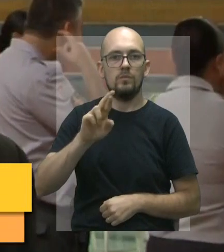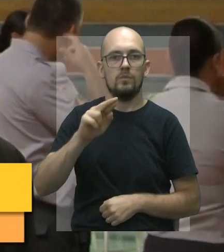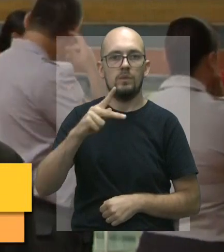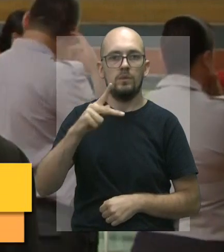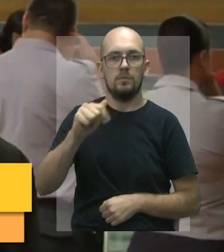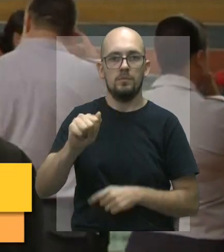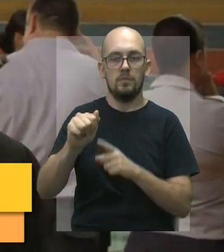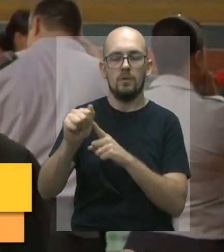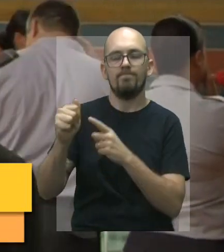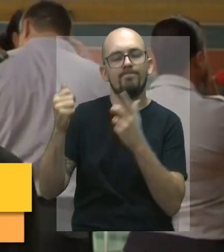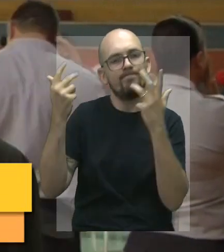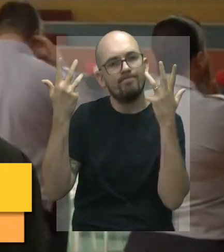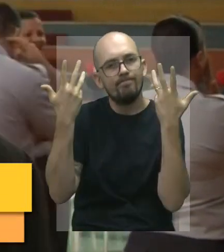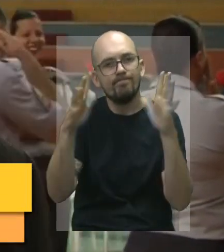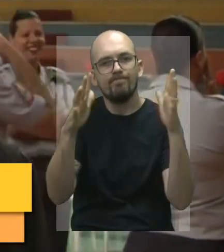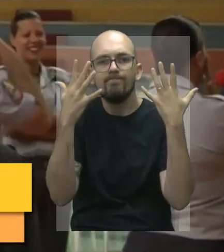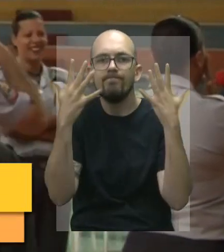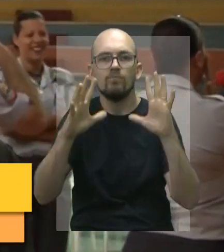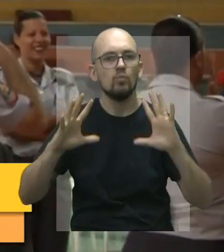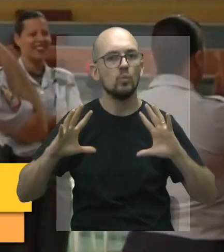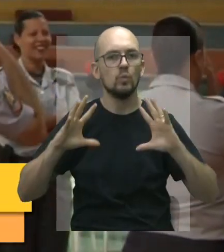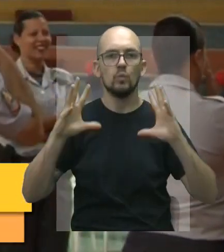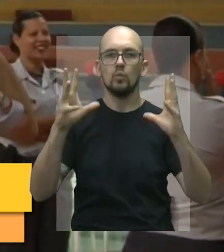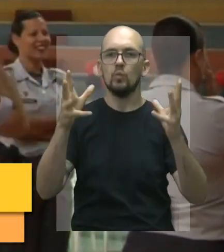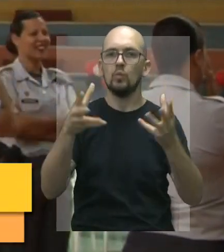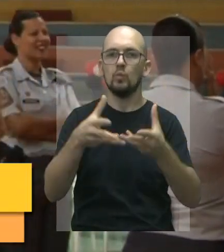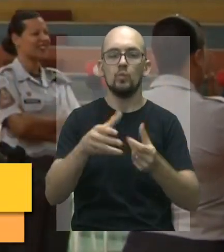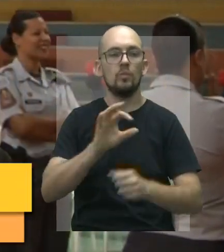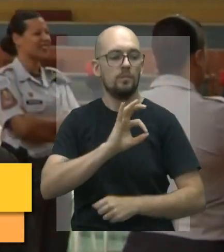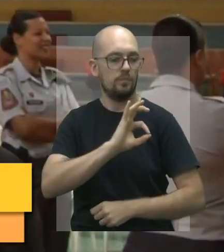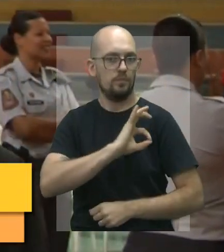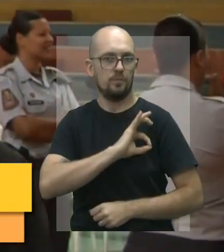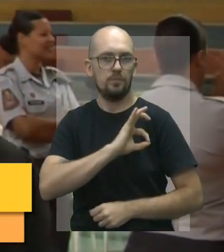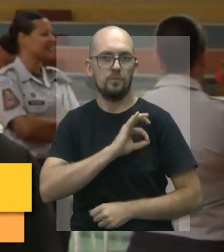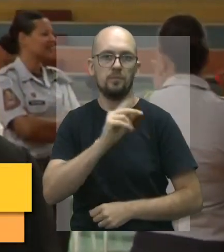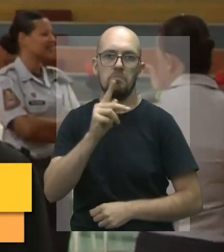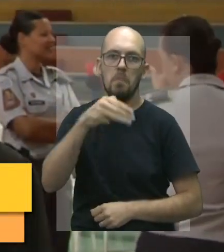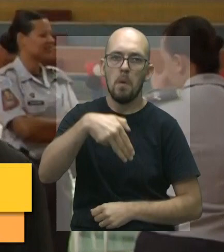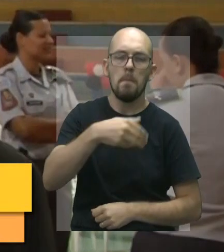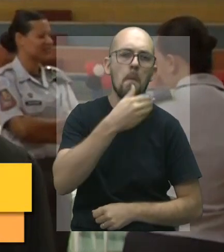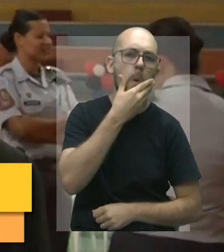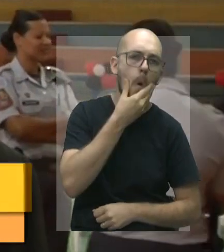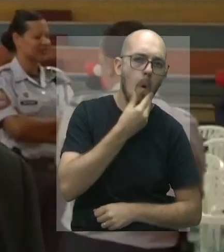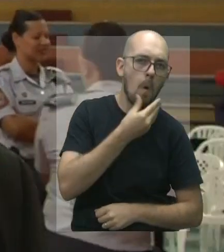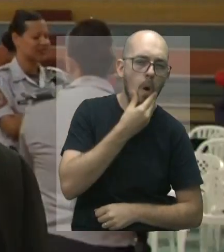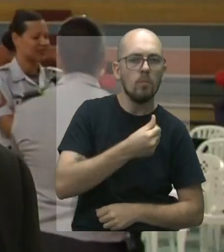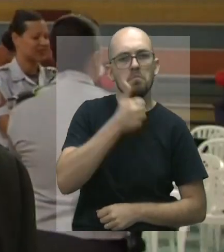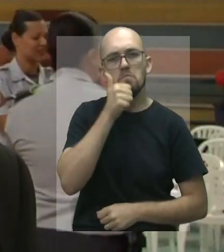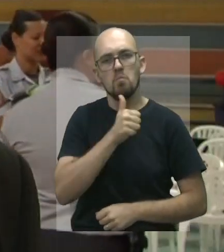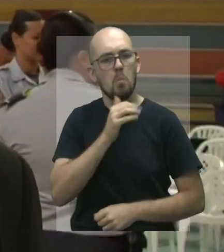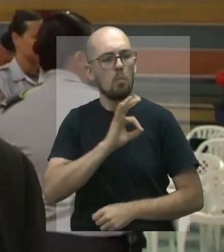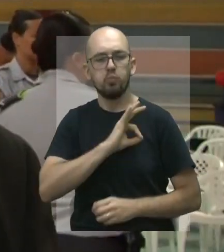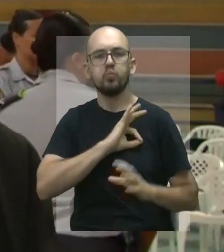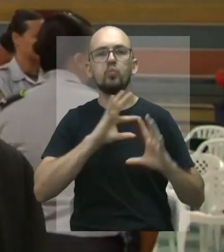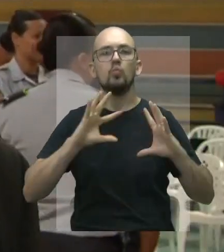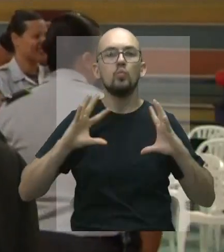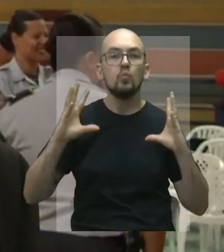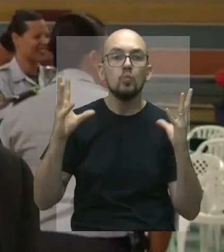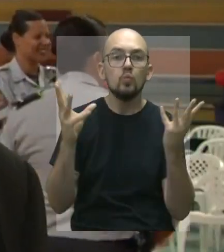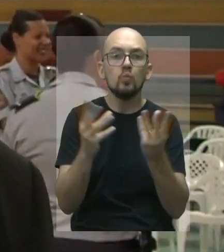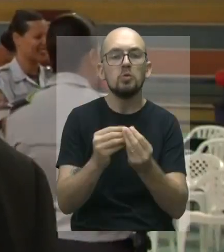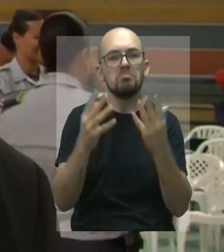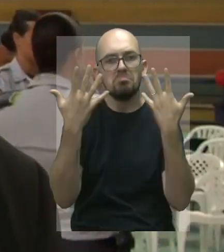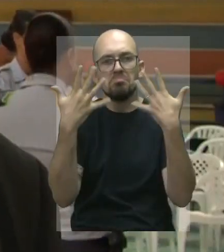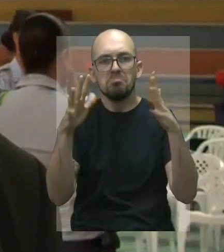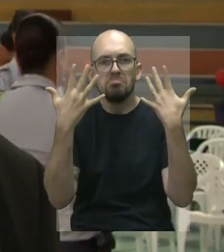parabenizar a toda a equipe, a todos os policiais militares, masculinos e femininos, enfim, de uma maneira geral, todos